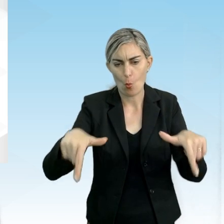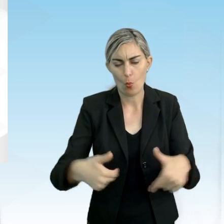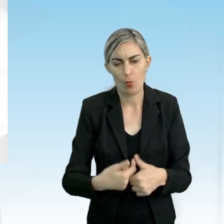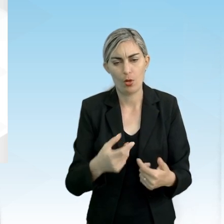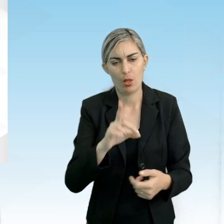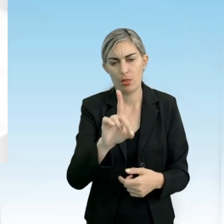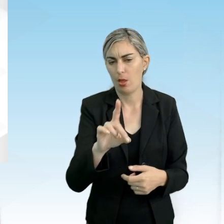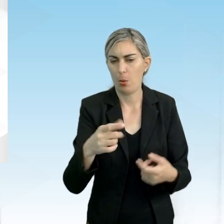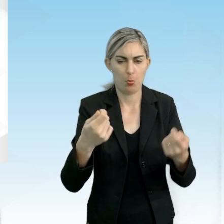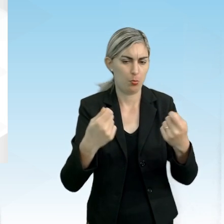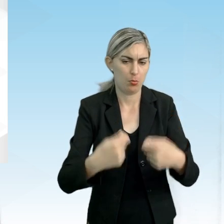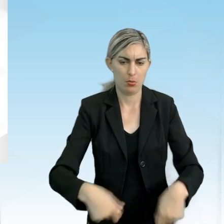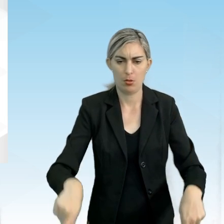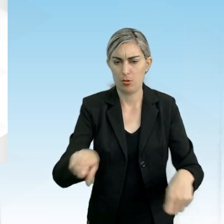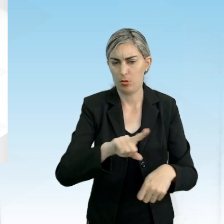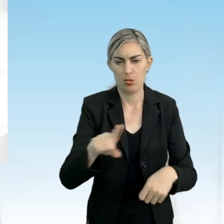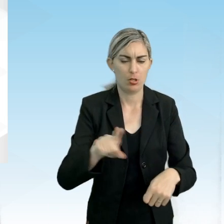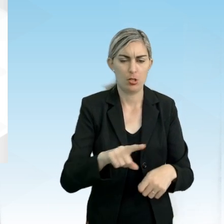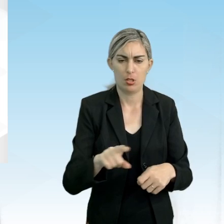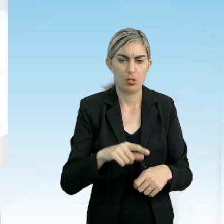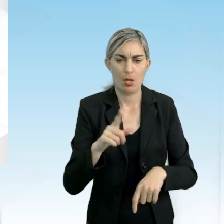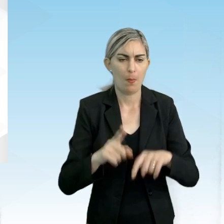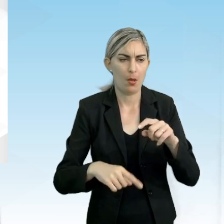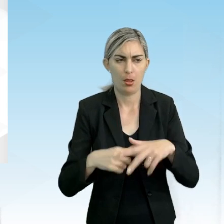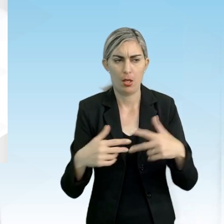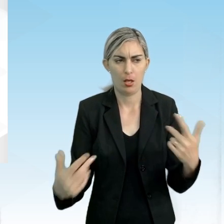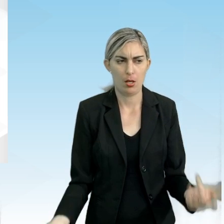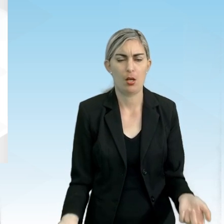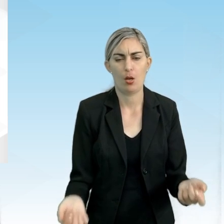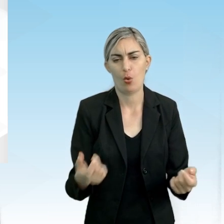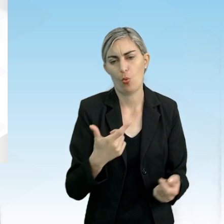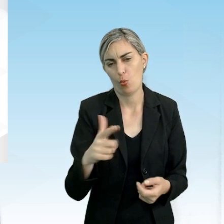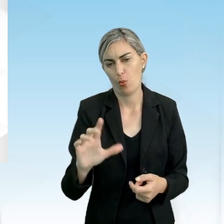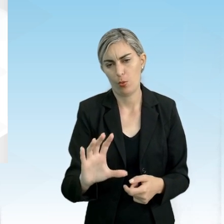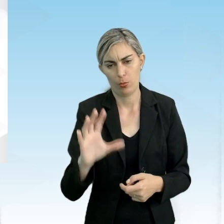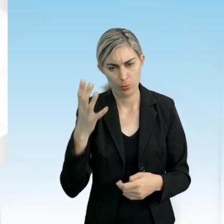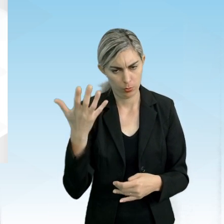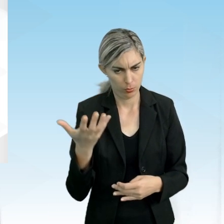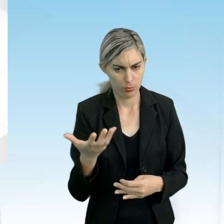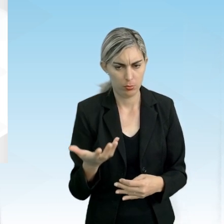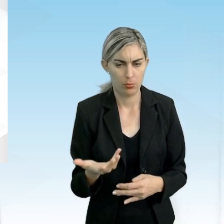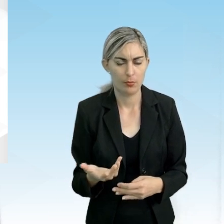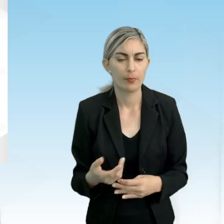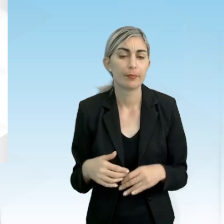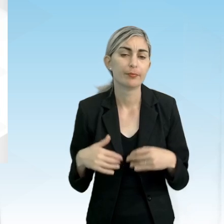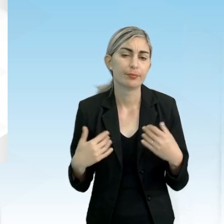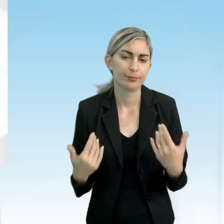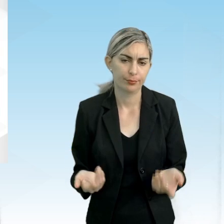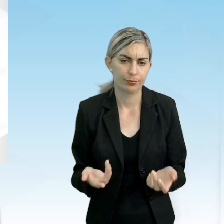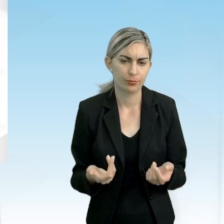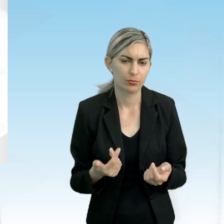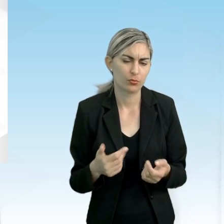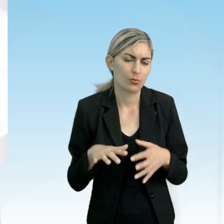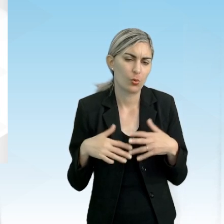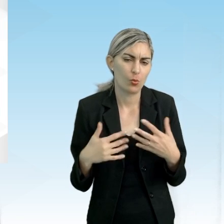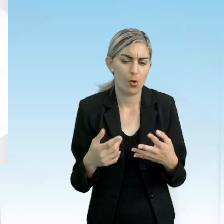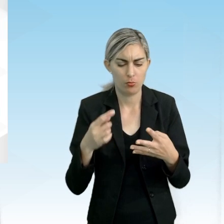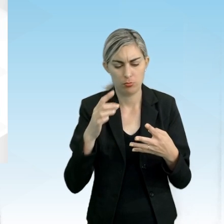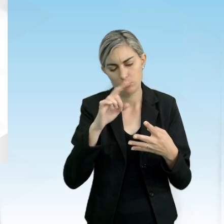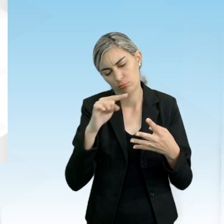não necessita de meio material para ocorrer E aí galerinha qual seria